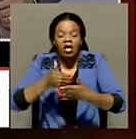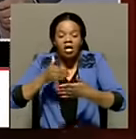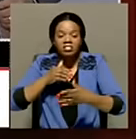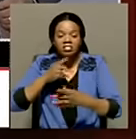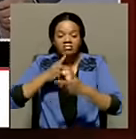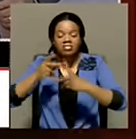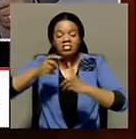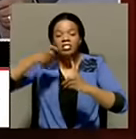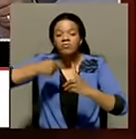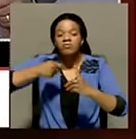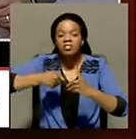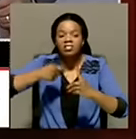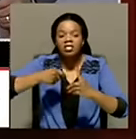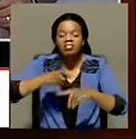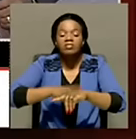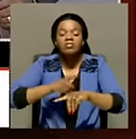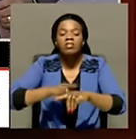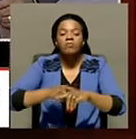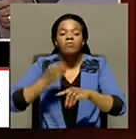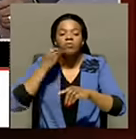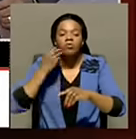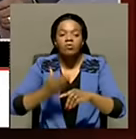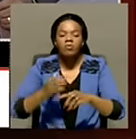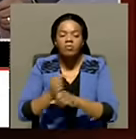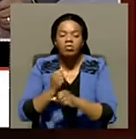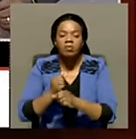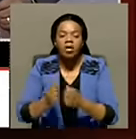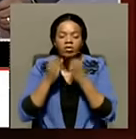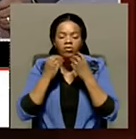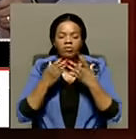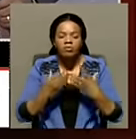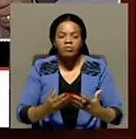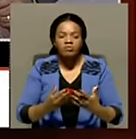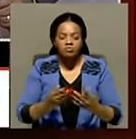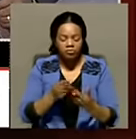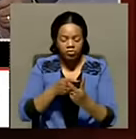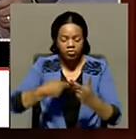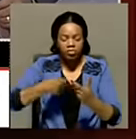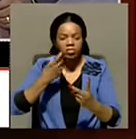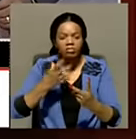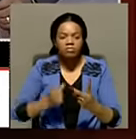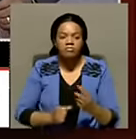Biden, a visita do o encontro entre Joe Biden e João Lourenço.